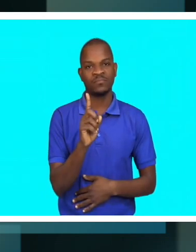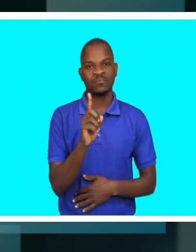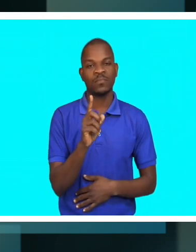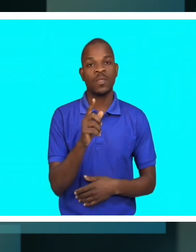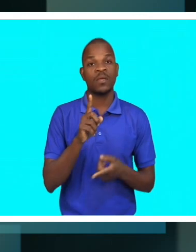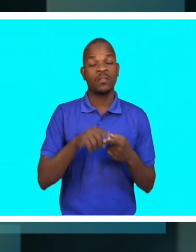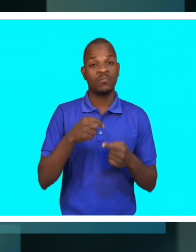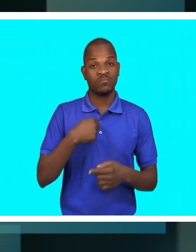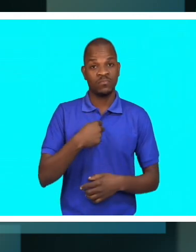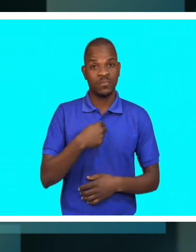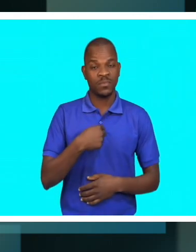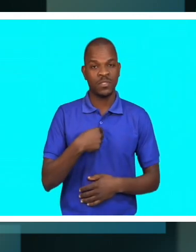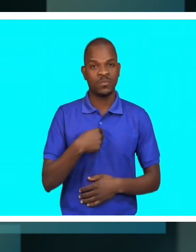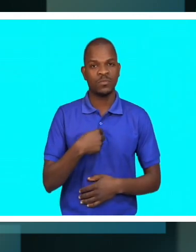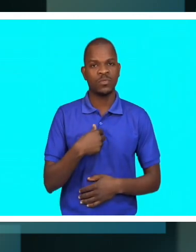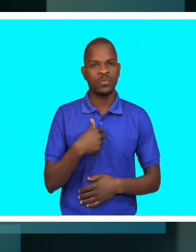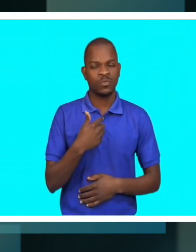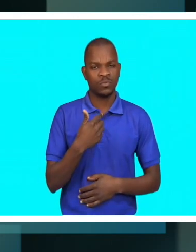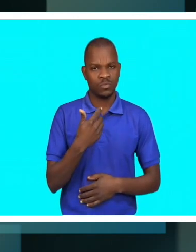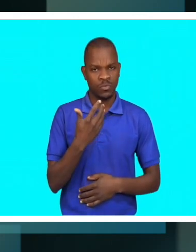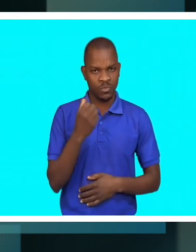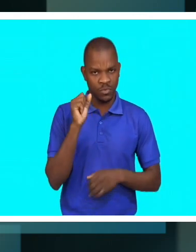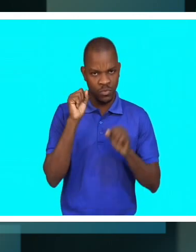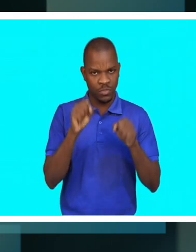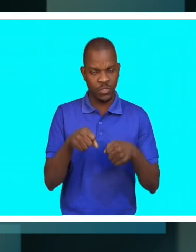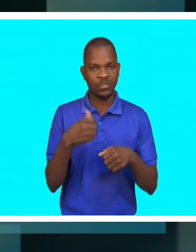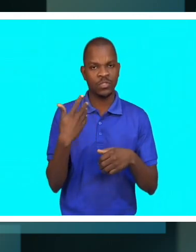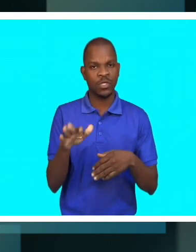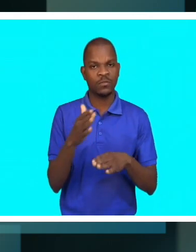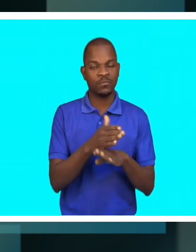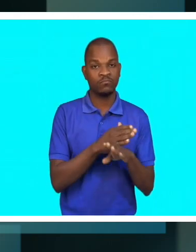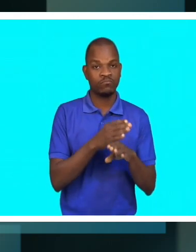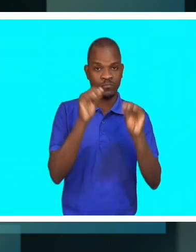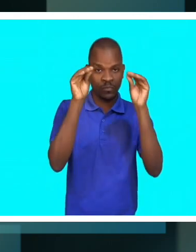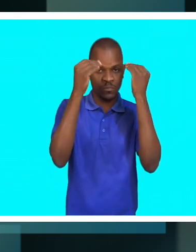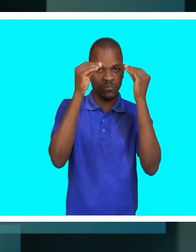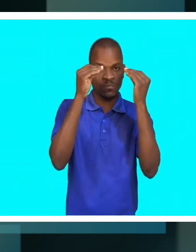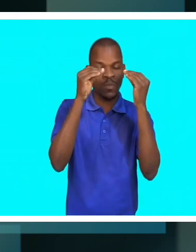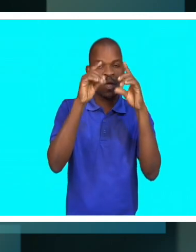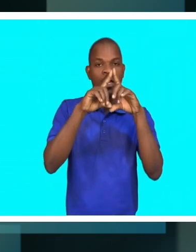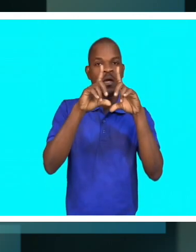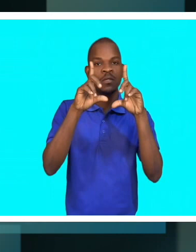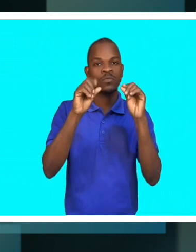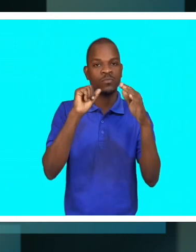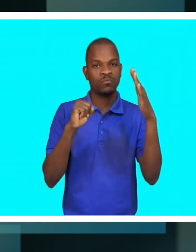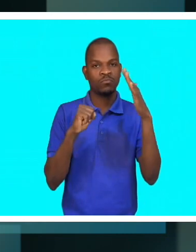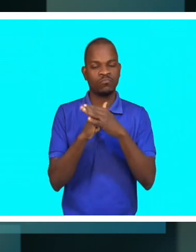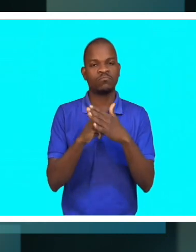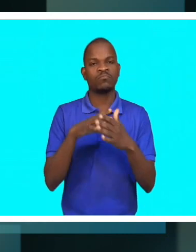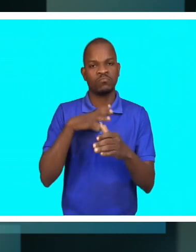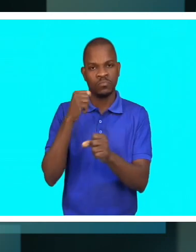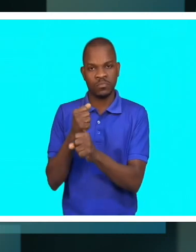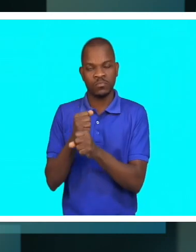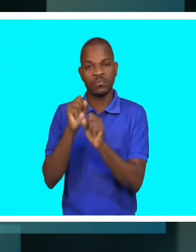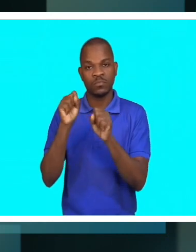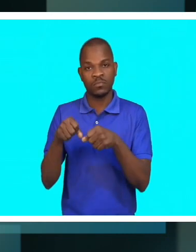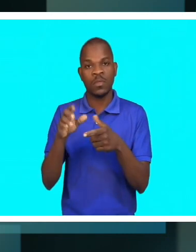Eu mesma sou uma mãe que fiz ação social, estou a trabalhar e tenho uma marca de trabalhar,